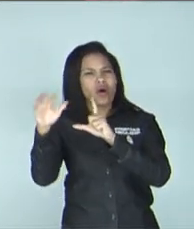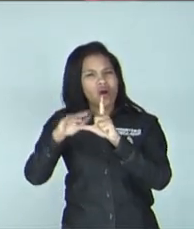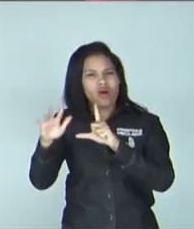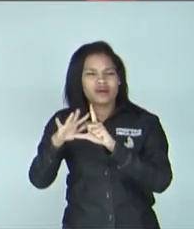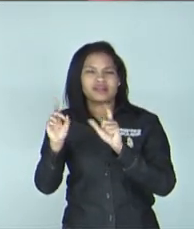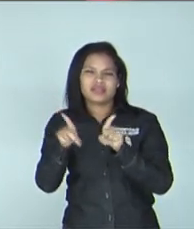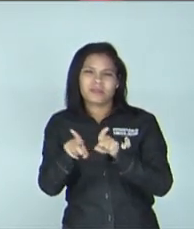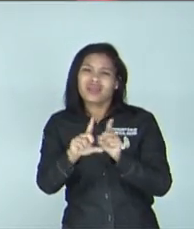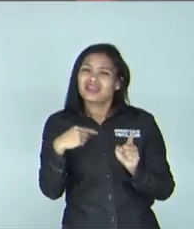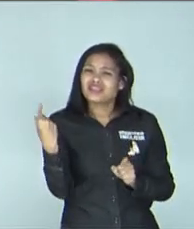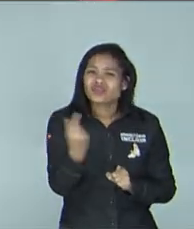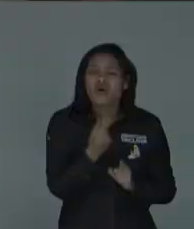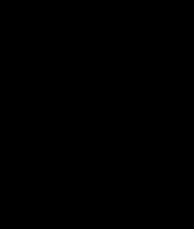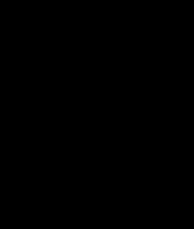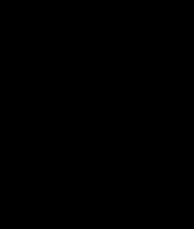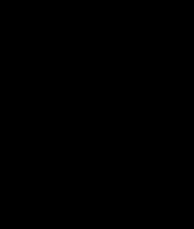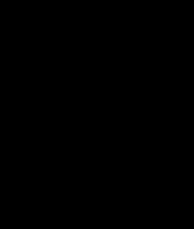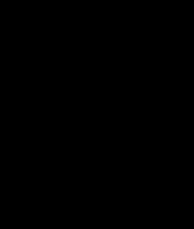do teu milagre